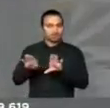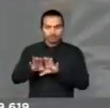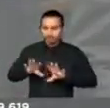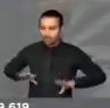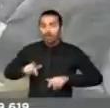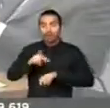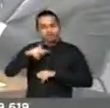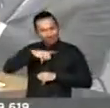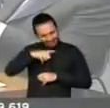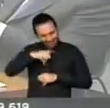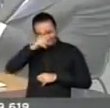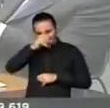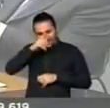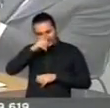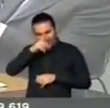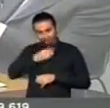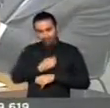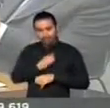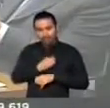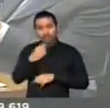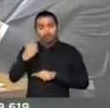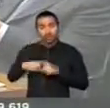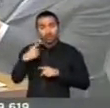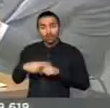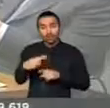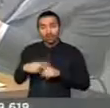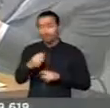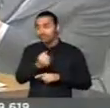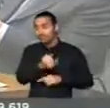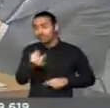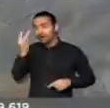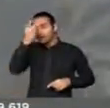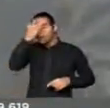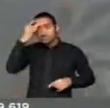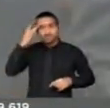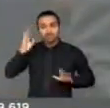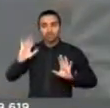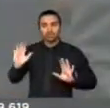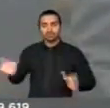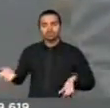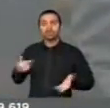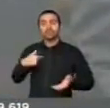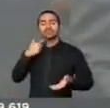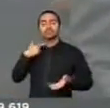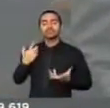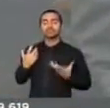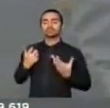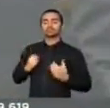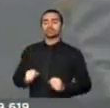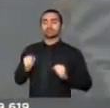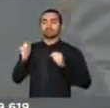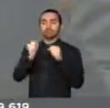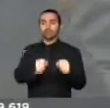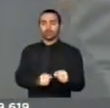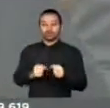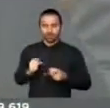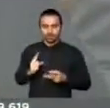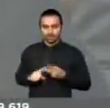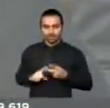está sendo colocado em risco, porque milhares de pessoas otorgaram um poder maior, a sua confiança a alguém que